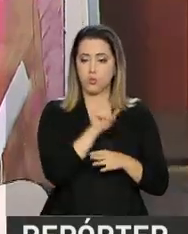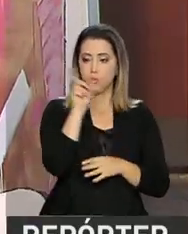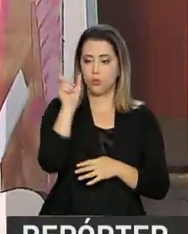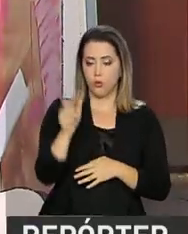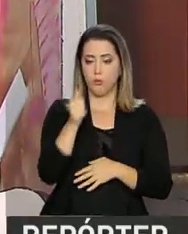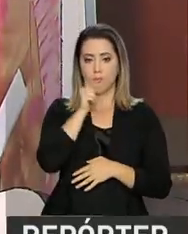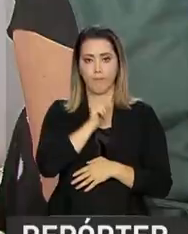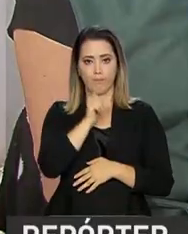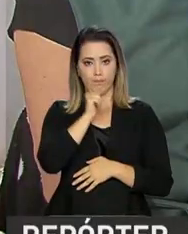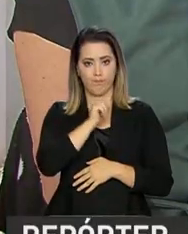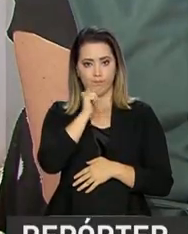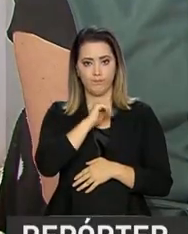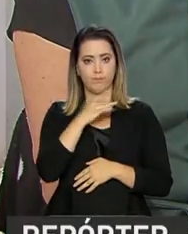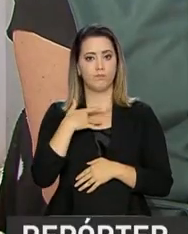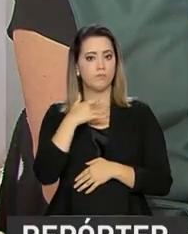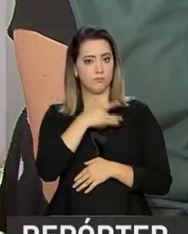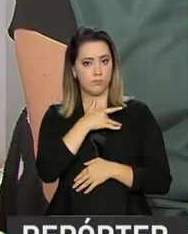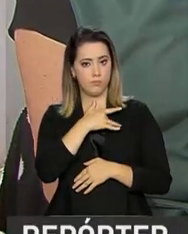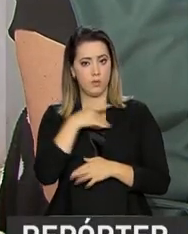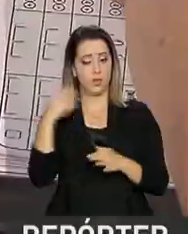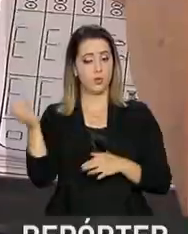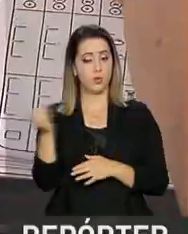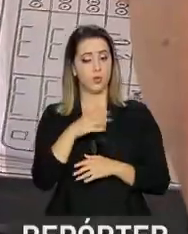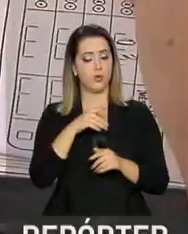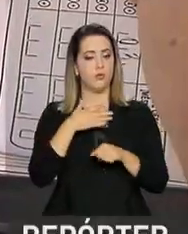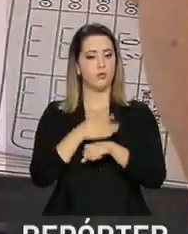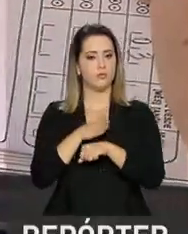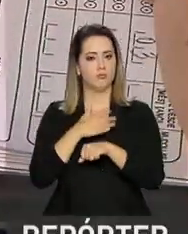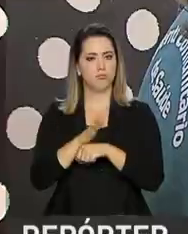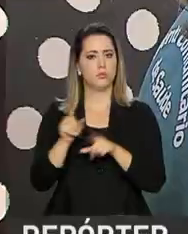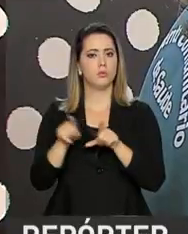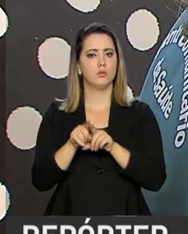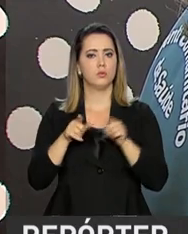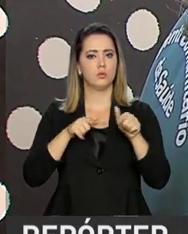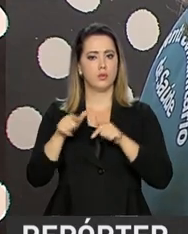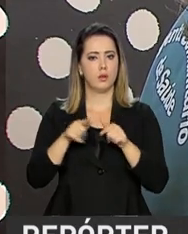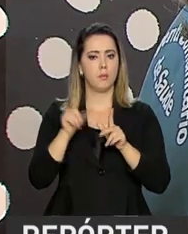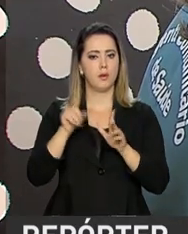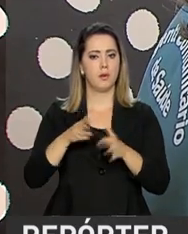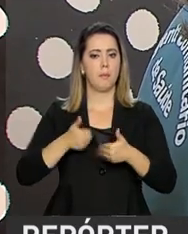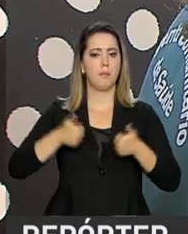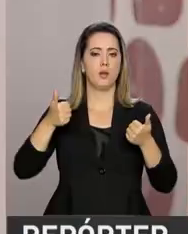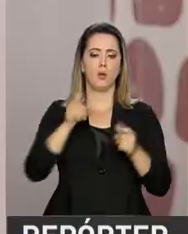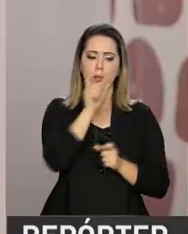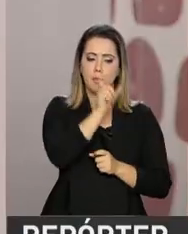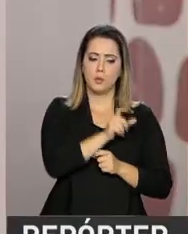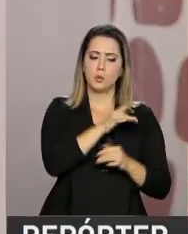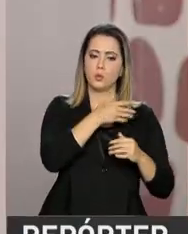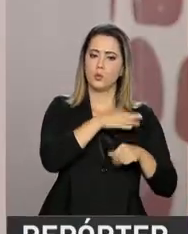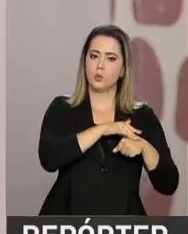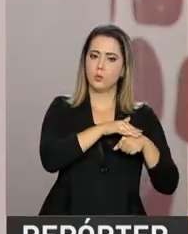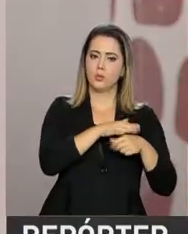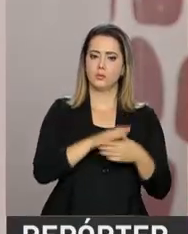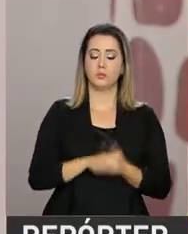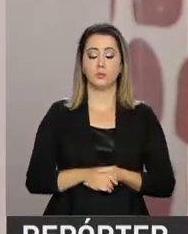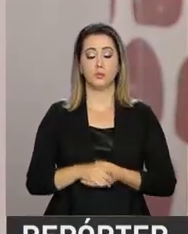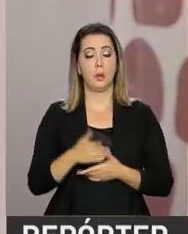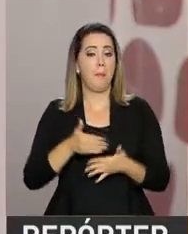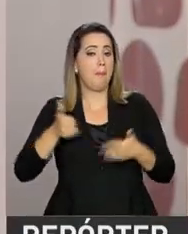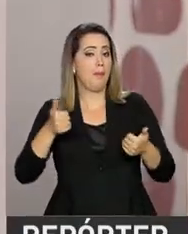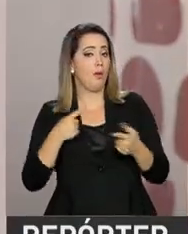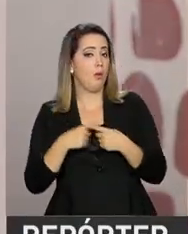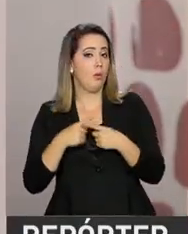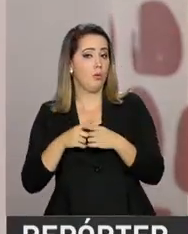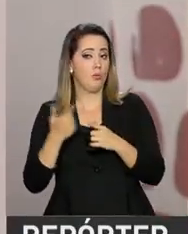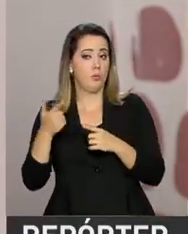agente de saúde, as novas atribuições vão representar conforto para o paciente. Não lota, né, o posto de saúde ou